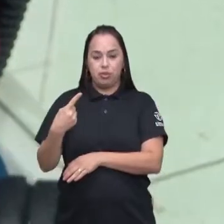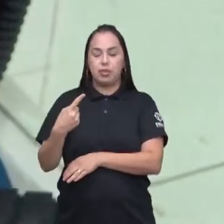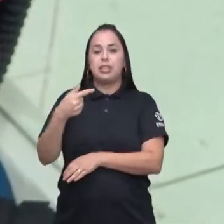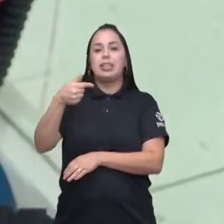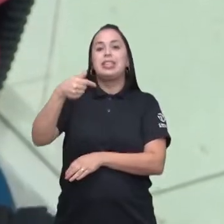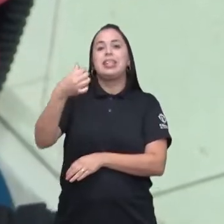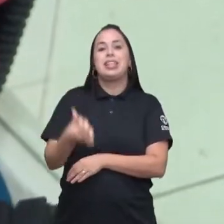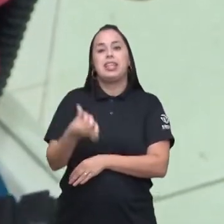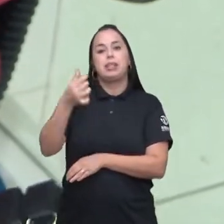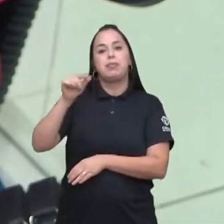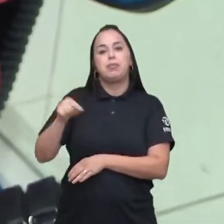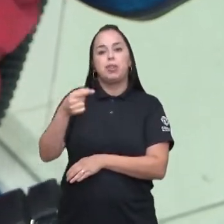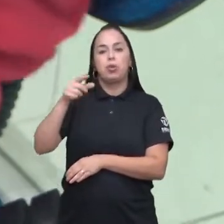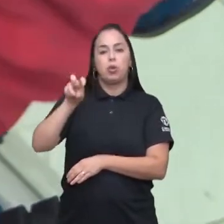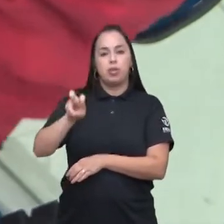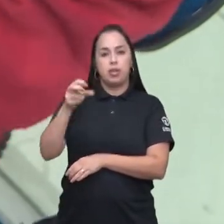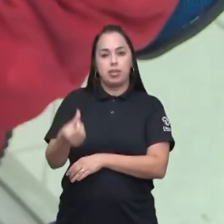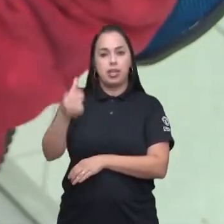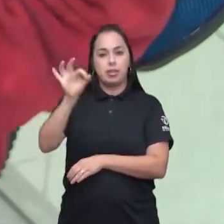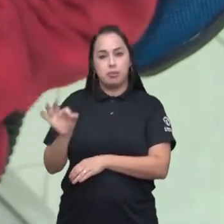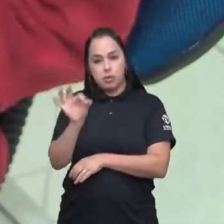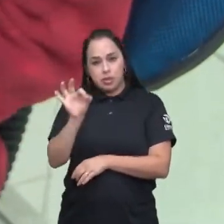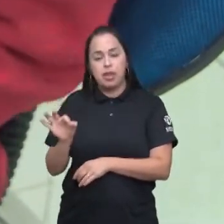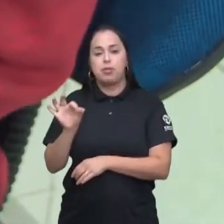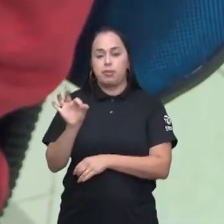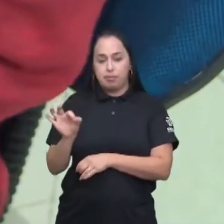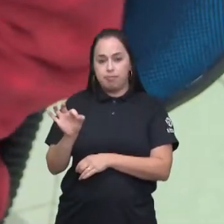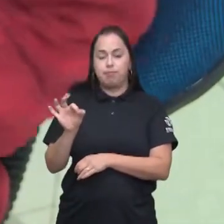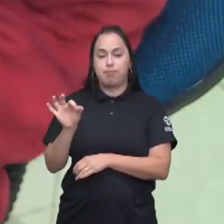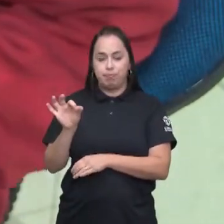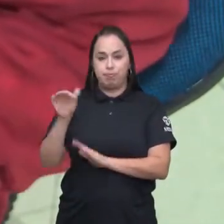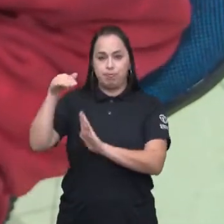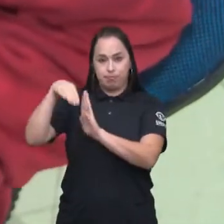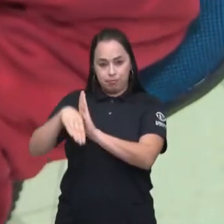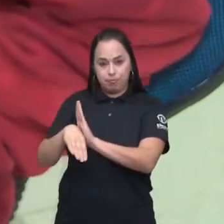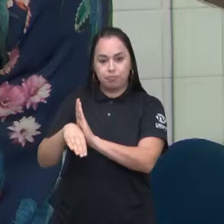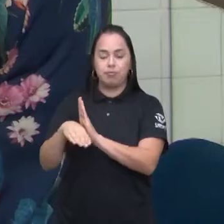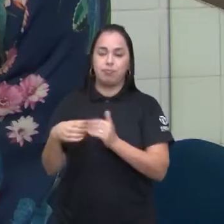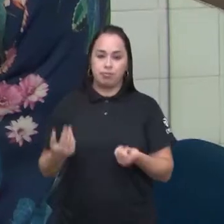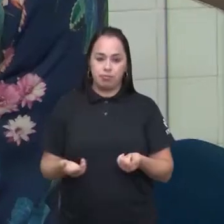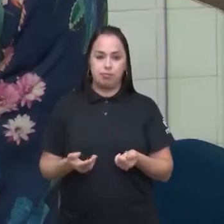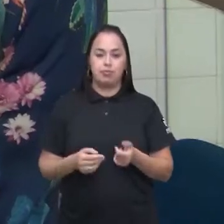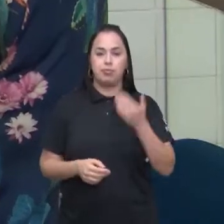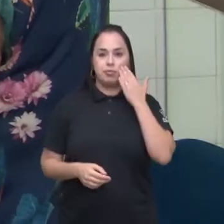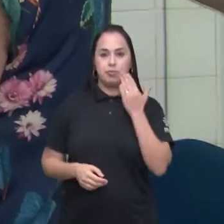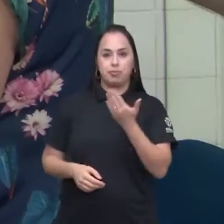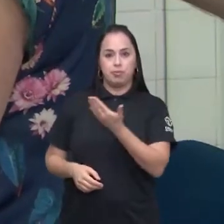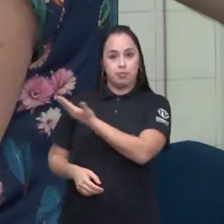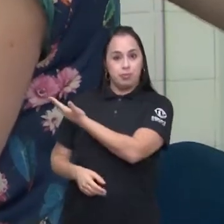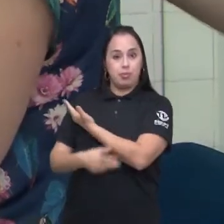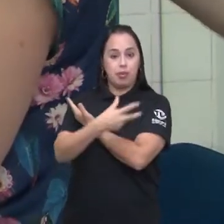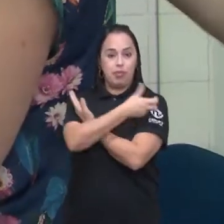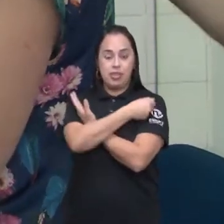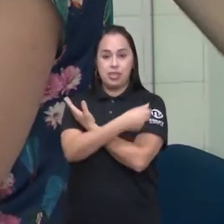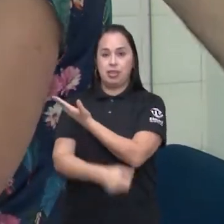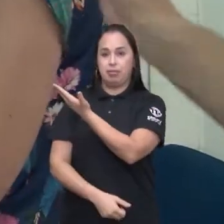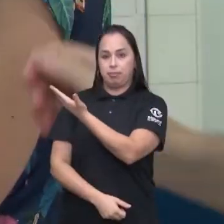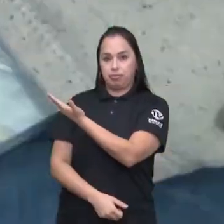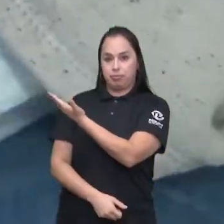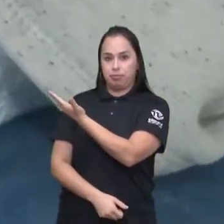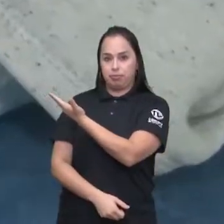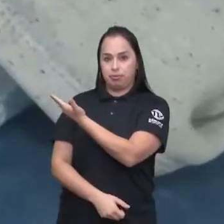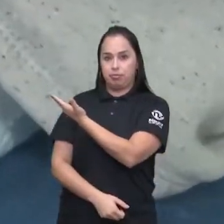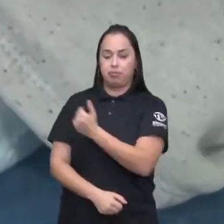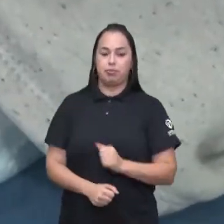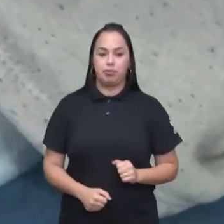esse número caiu para 76,50 e Seis por cento a tríplice viral Foi a que teve menor